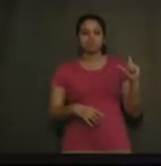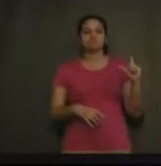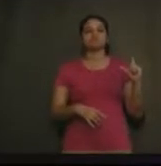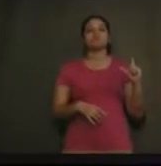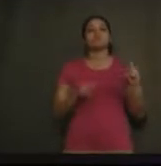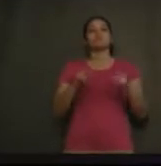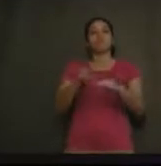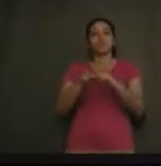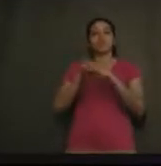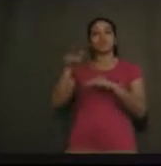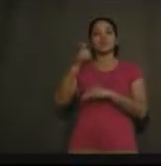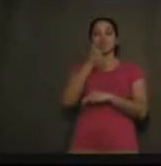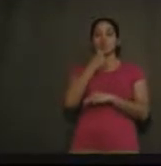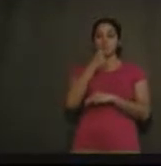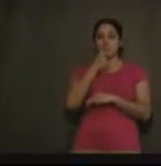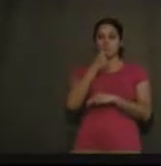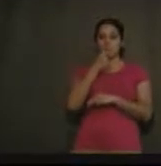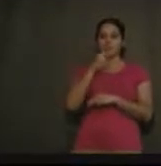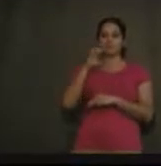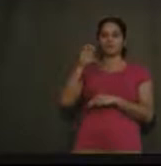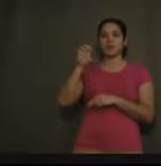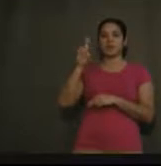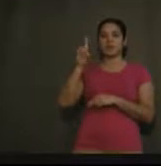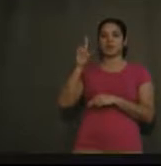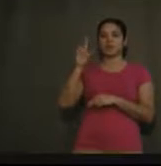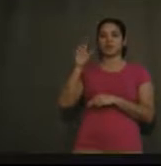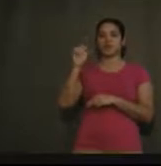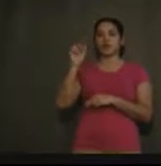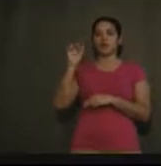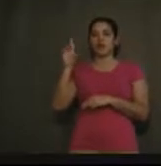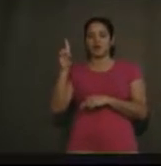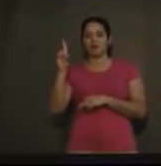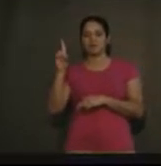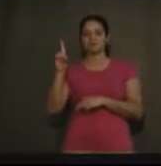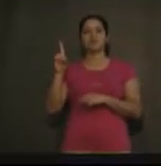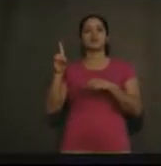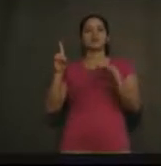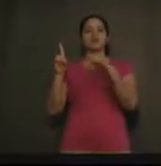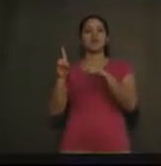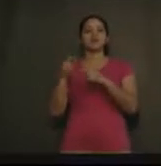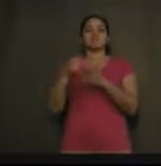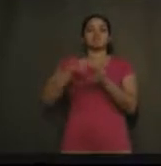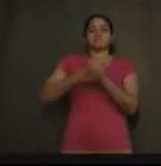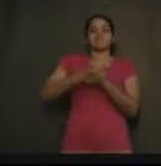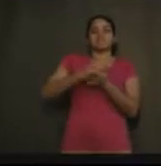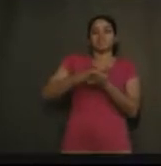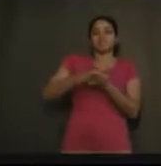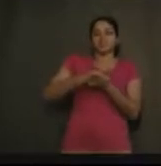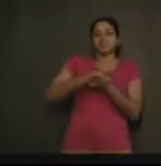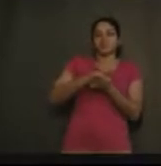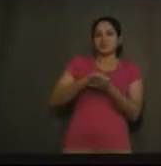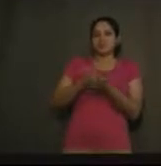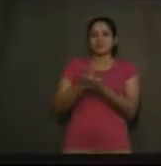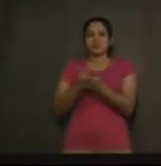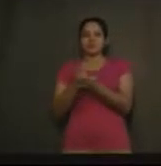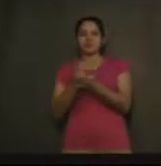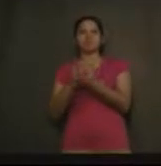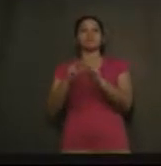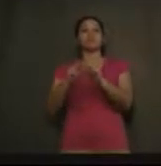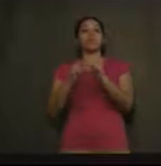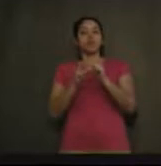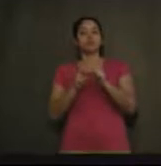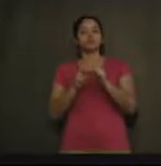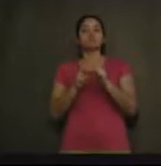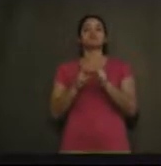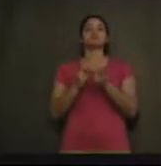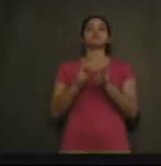As provas de Poincaré, porque é um matemático genial, mas rigoroso ele nunca foi, e completo nas suas provas também